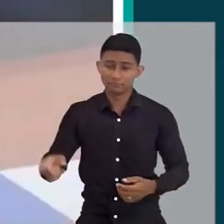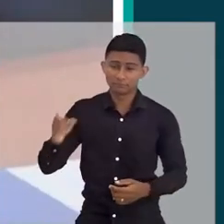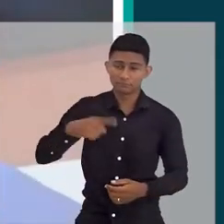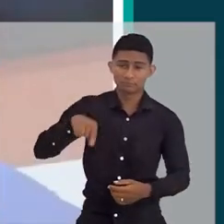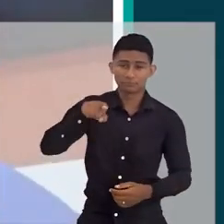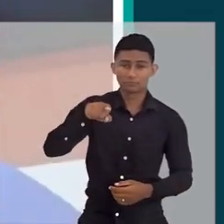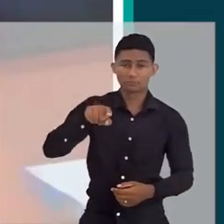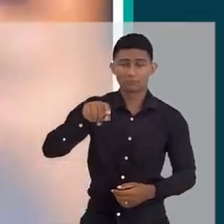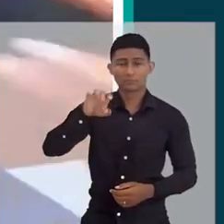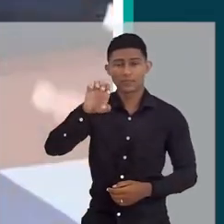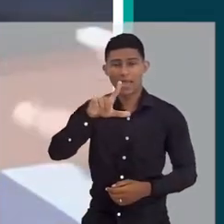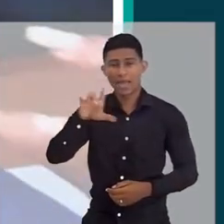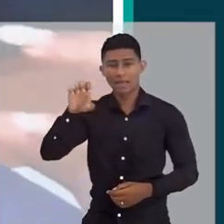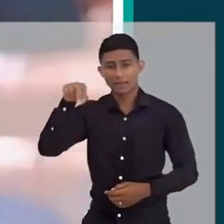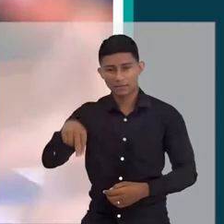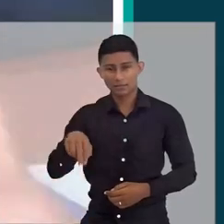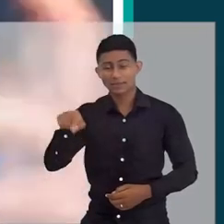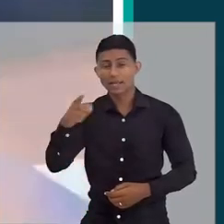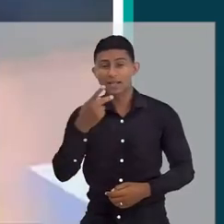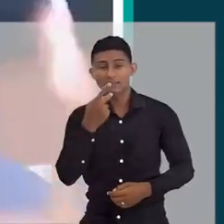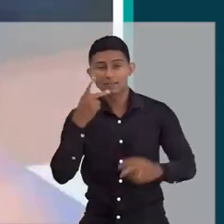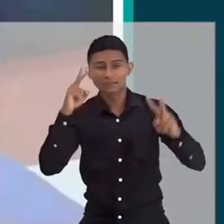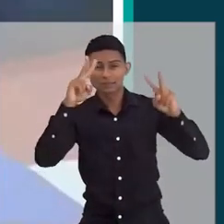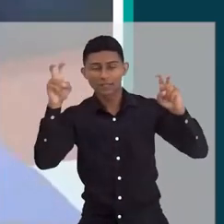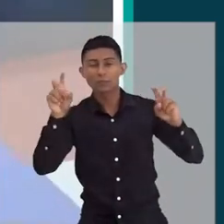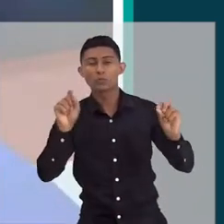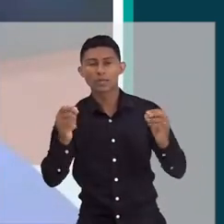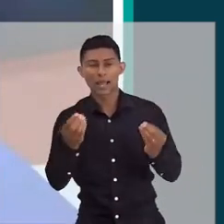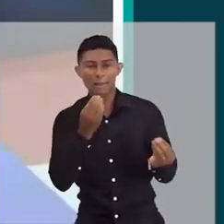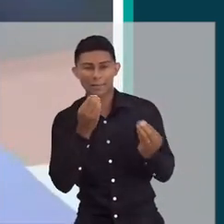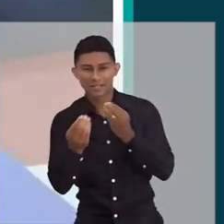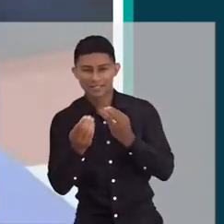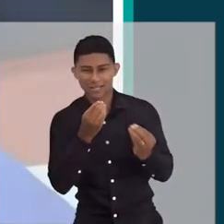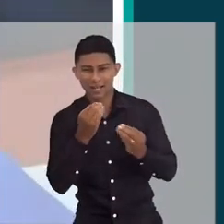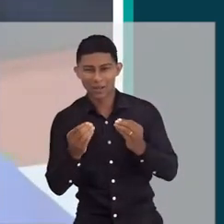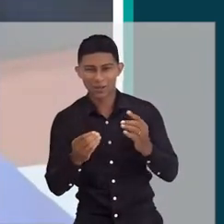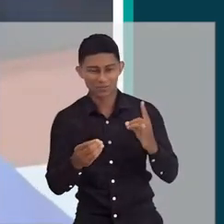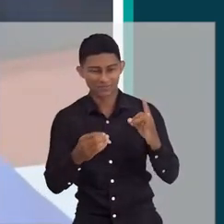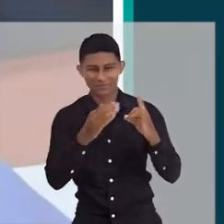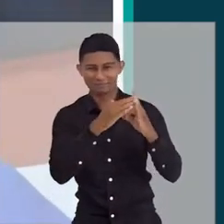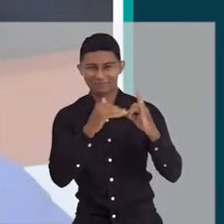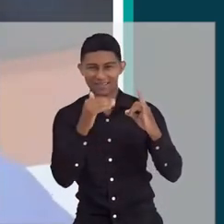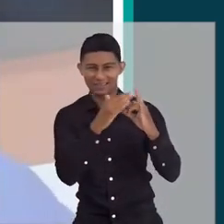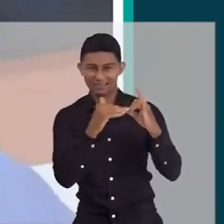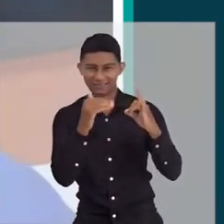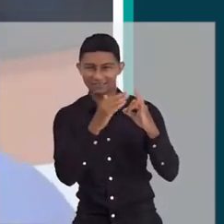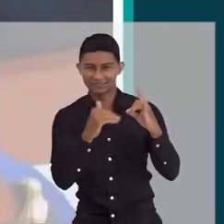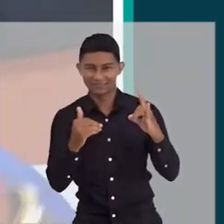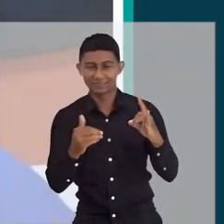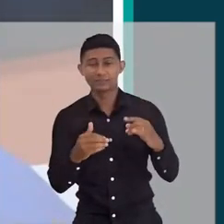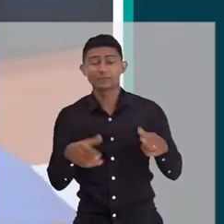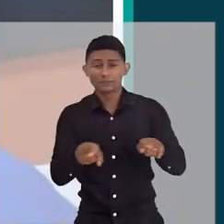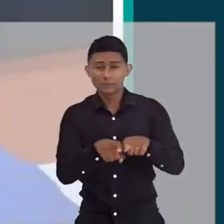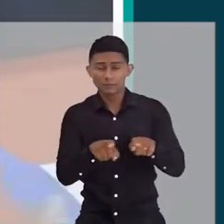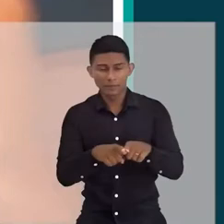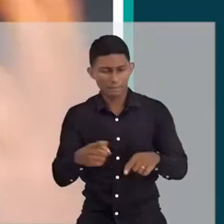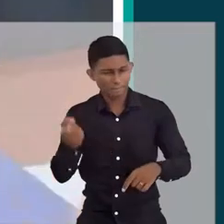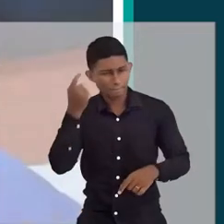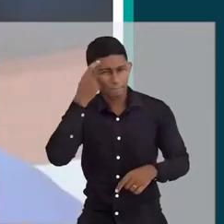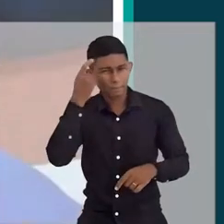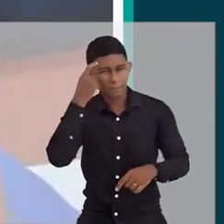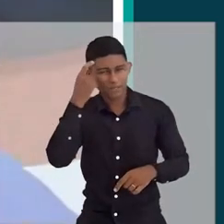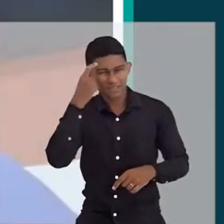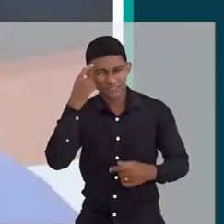Ellen Morielli, que é uma outra que fala sobre alimentação vegana, que defende a causa de